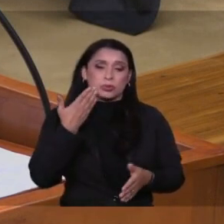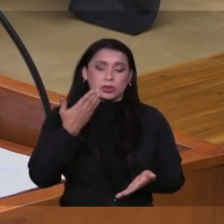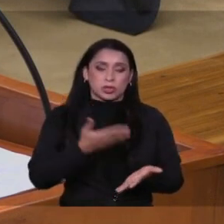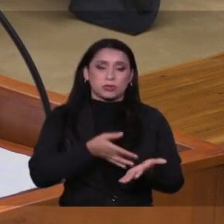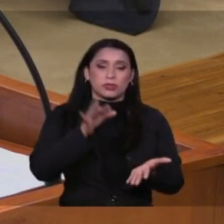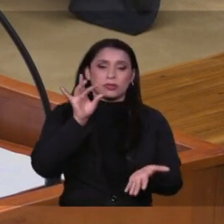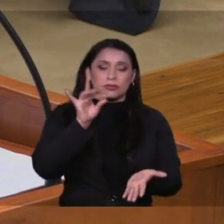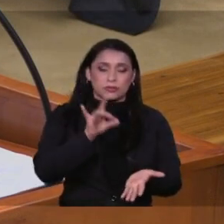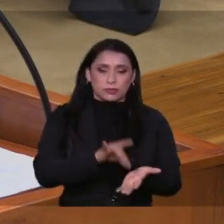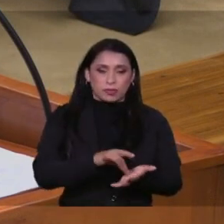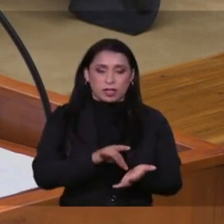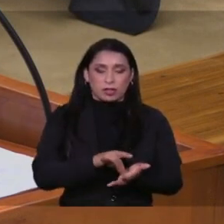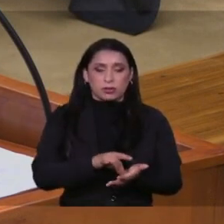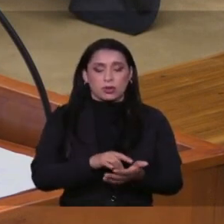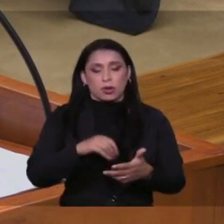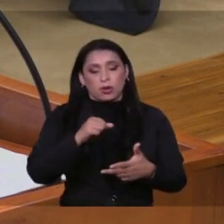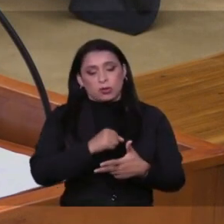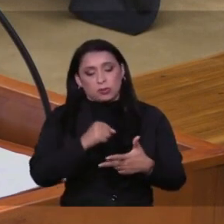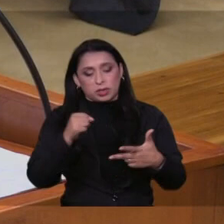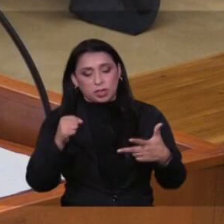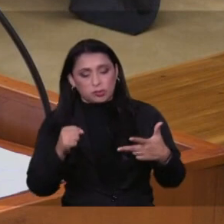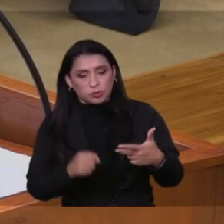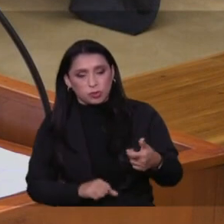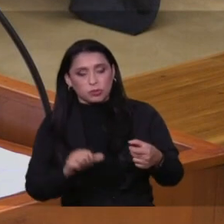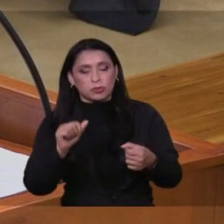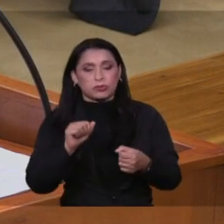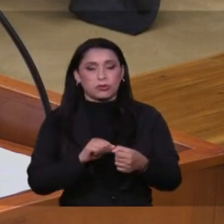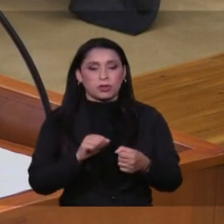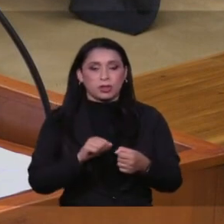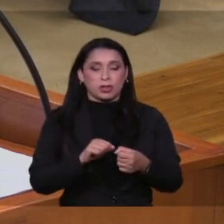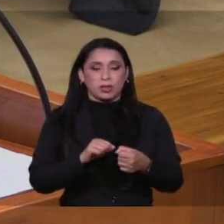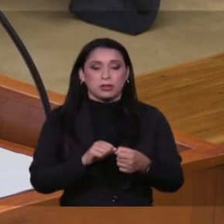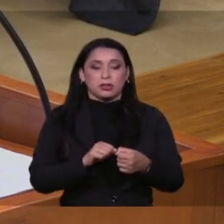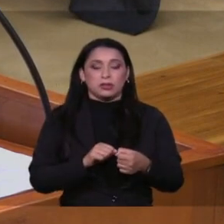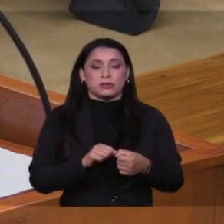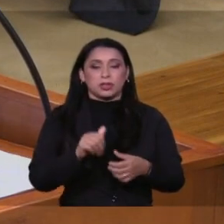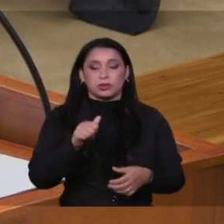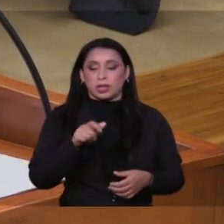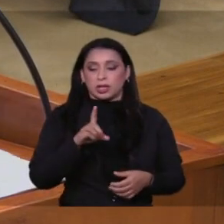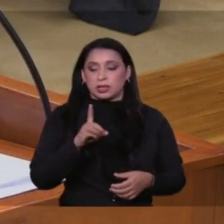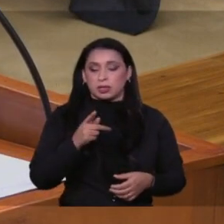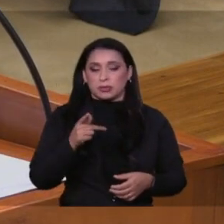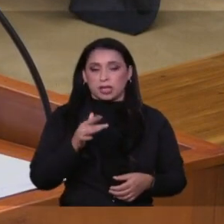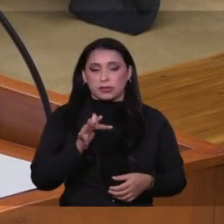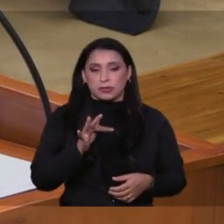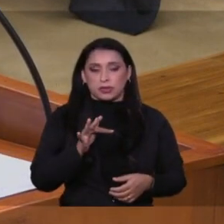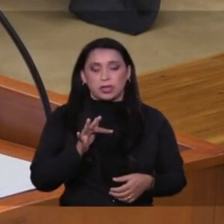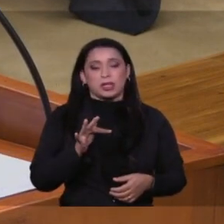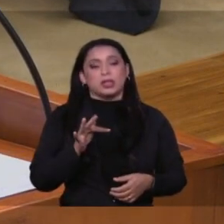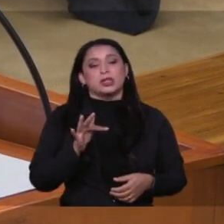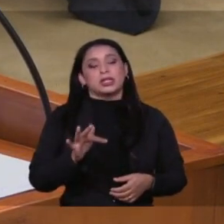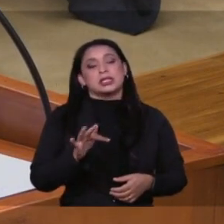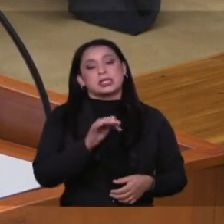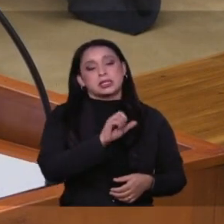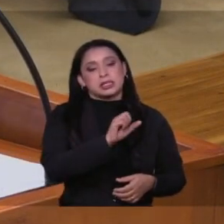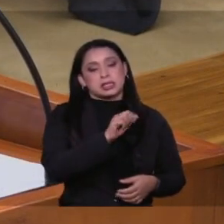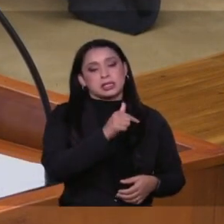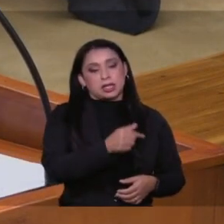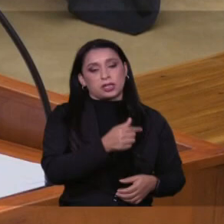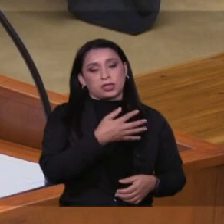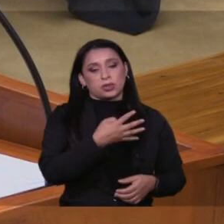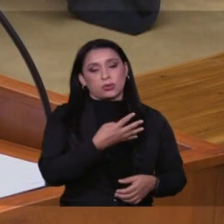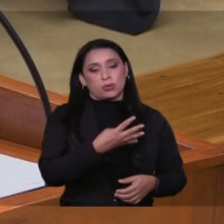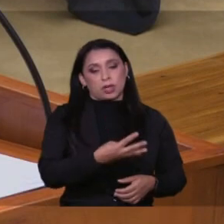fático, os atos do poder público que foram lançados em exordial, tanto na DPF 746 como na 857, foram